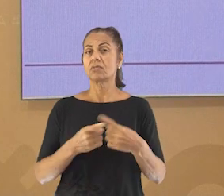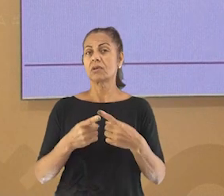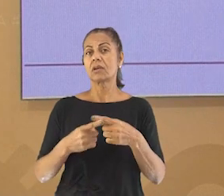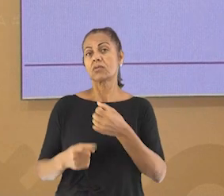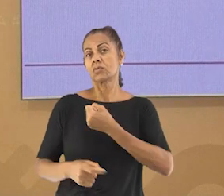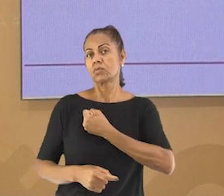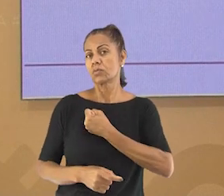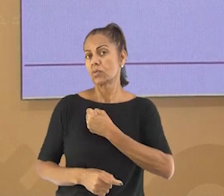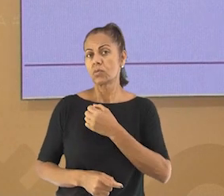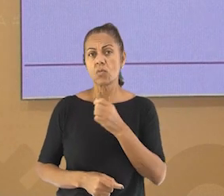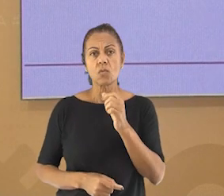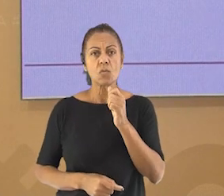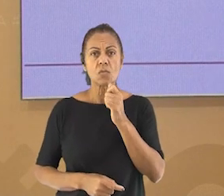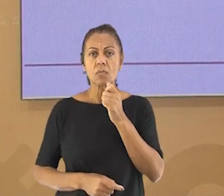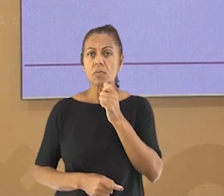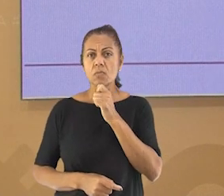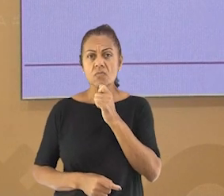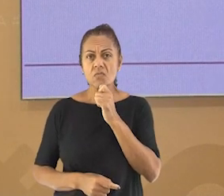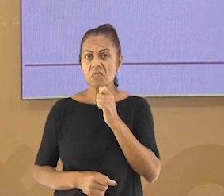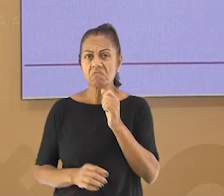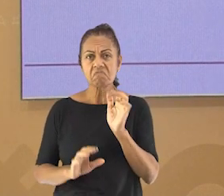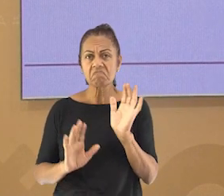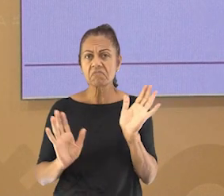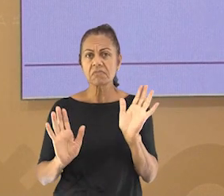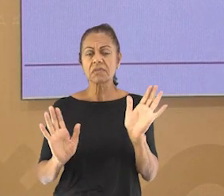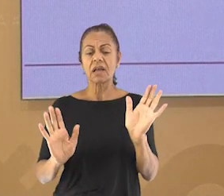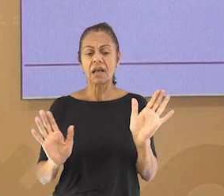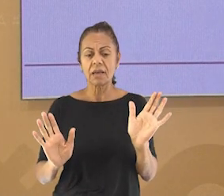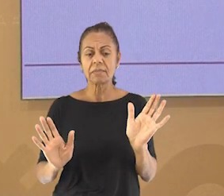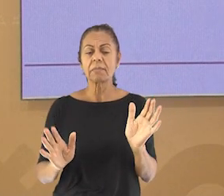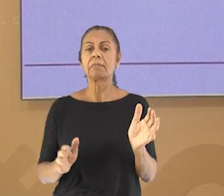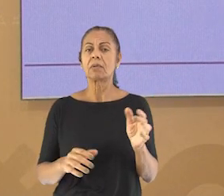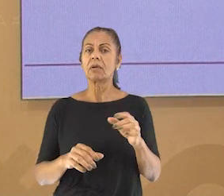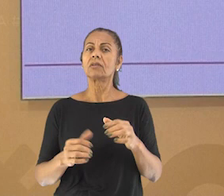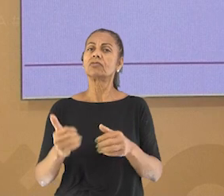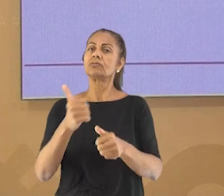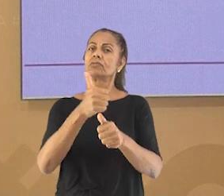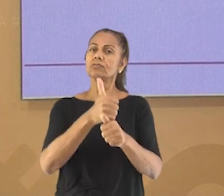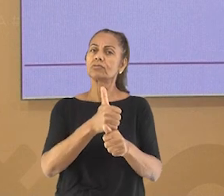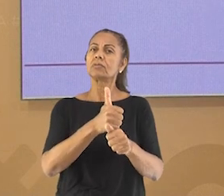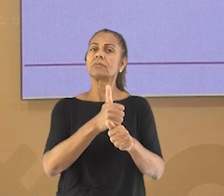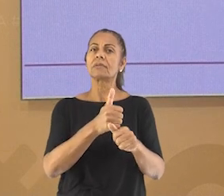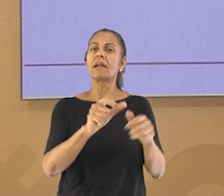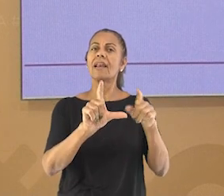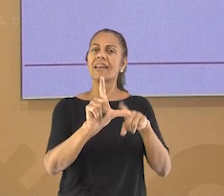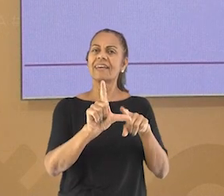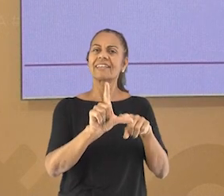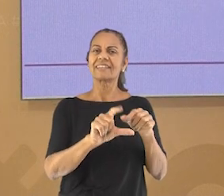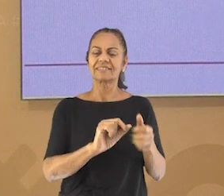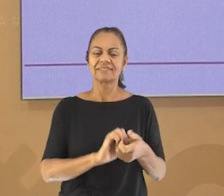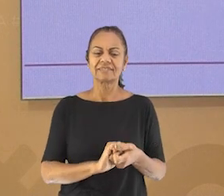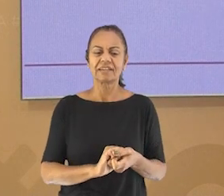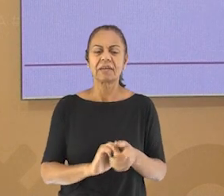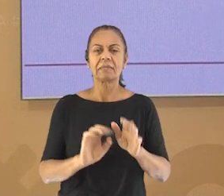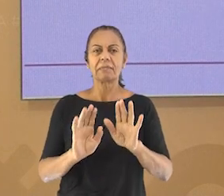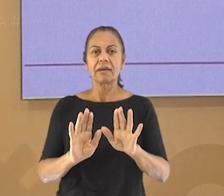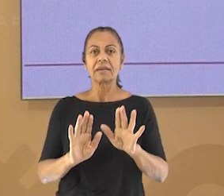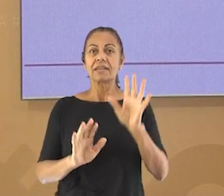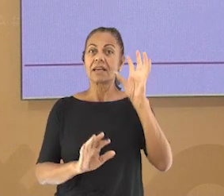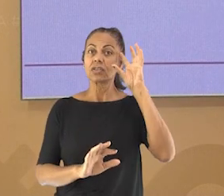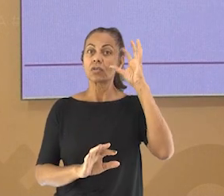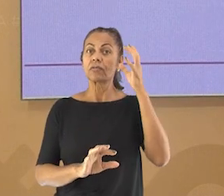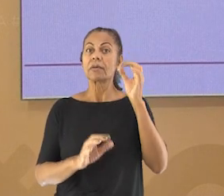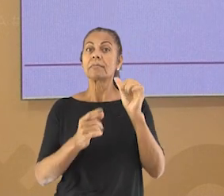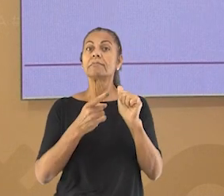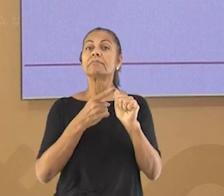ele uma letra. Agora, para resolver, vamos primeiro isolar o x,